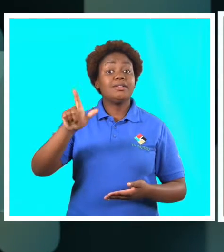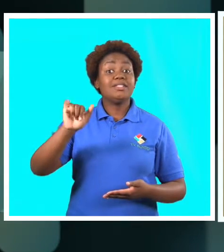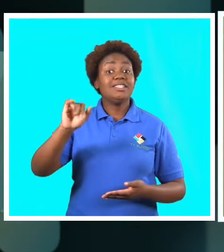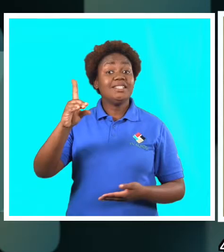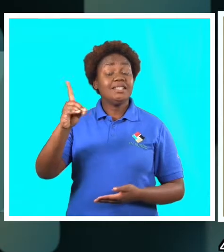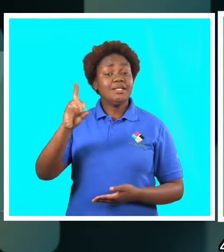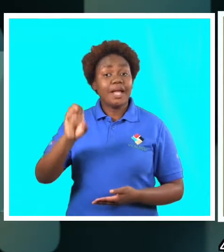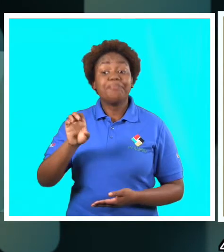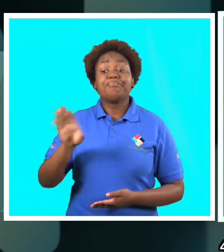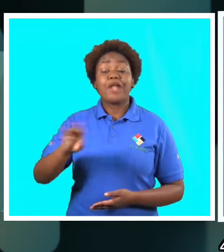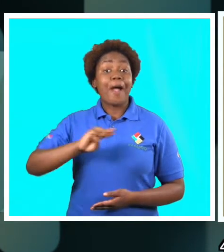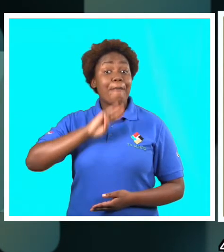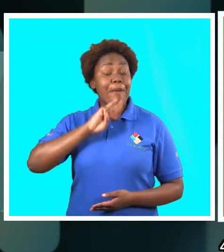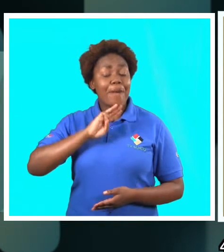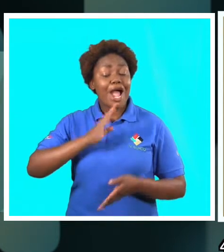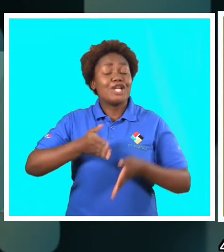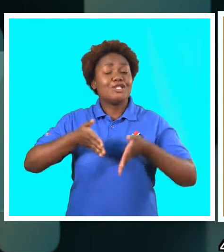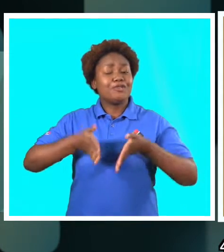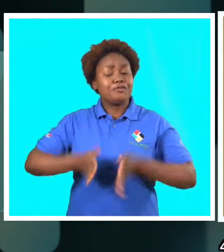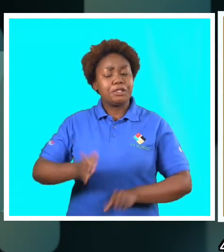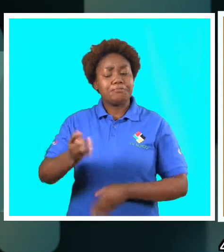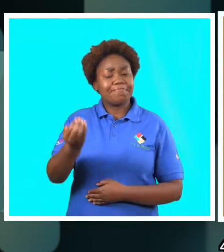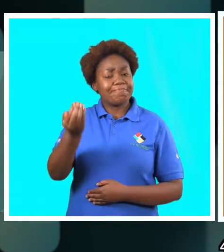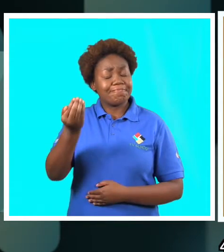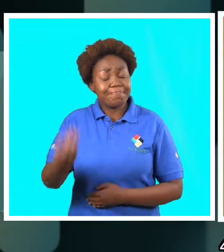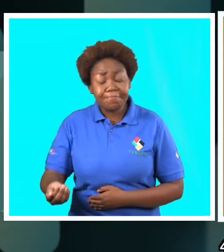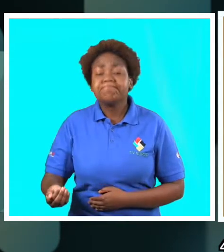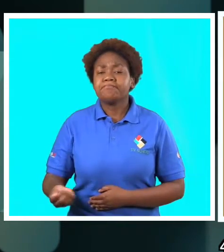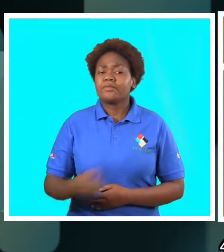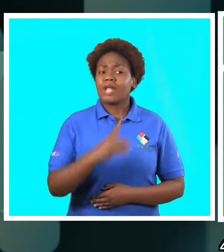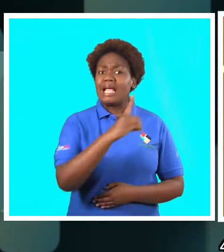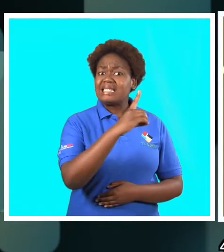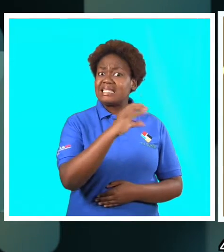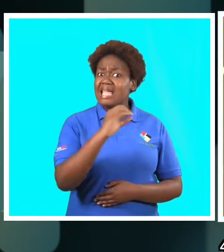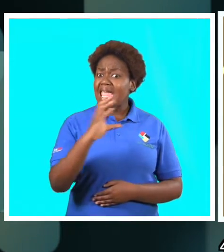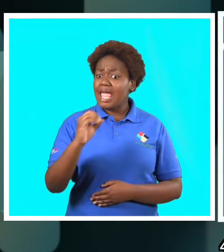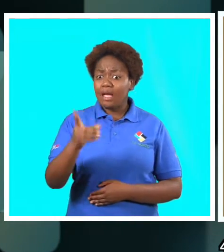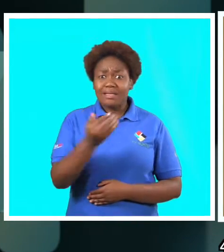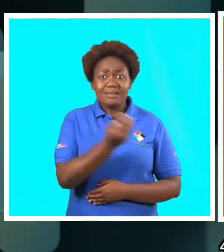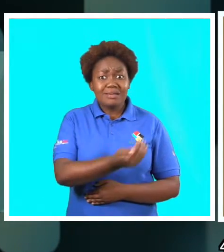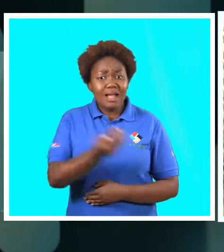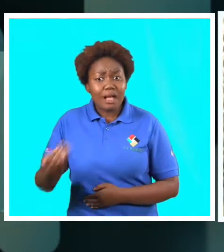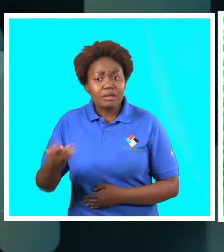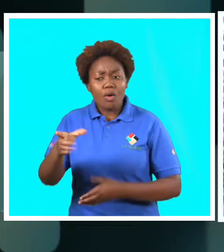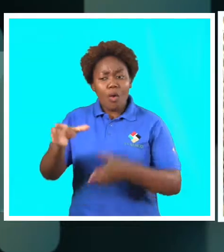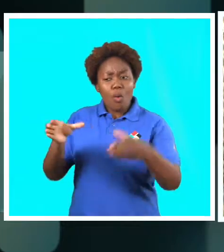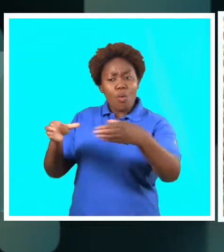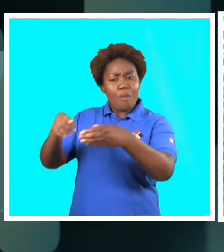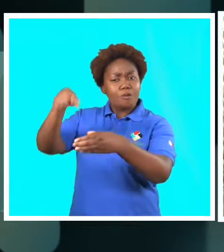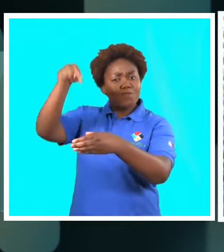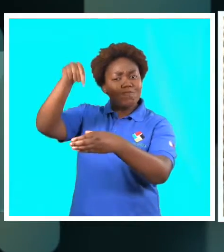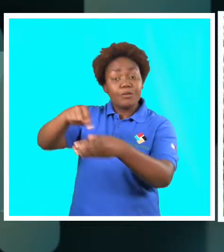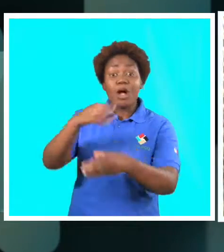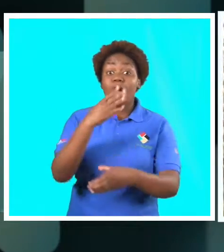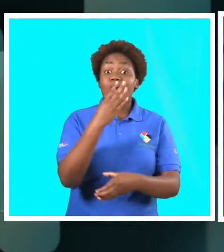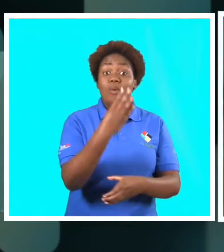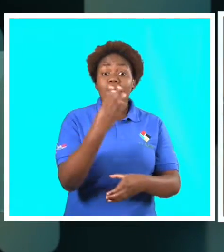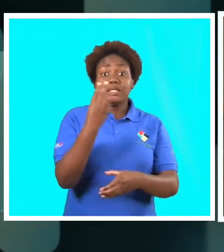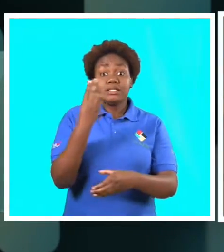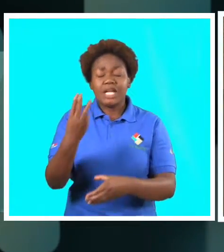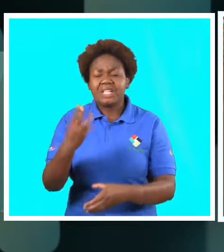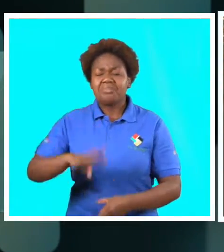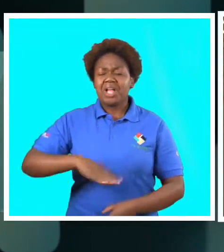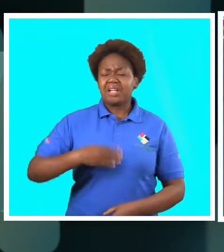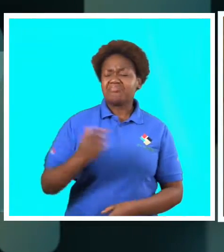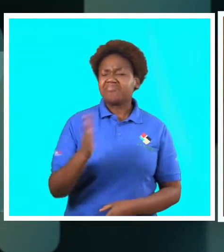De acordo com a Unicef, 43 em cada 100 crianças de 0 a 5 anos de idade